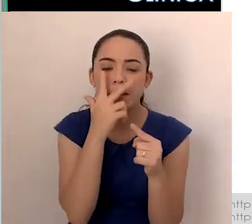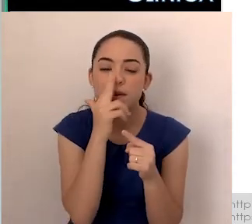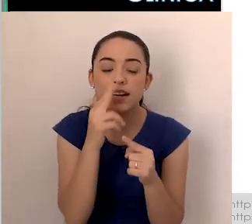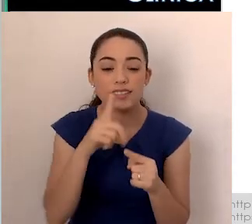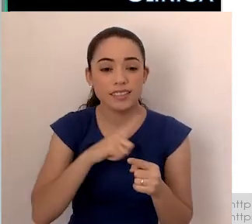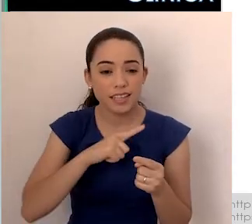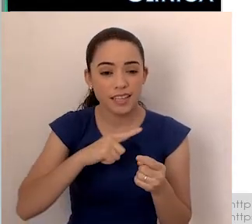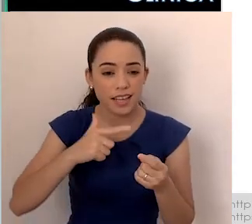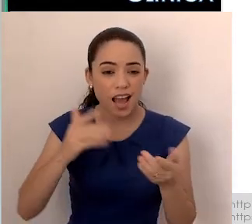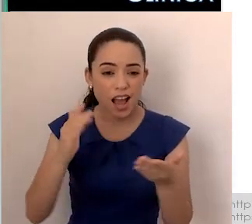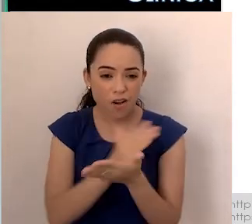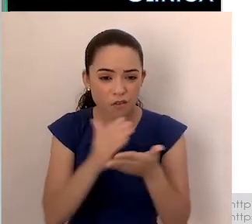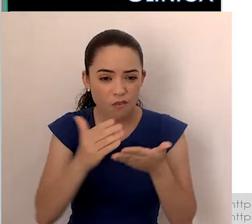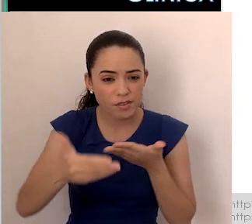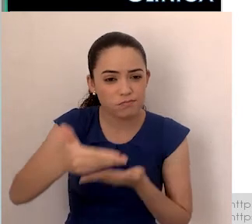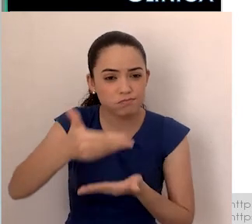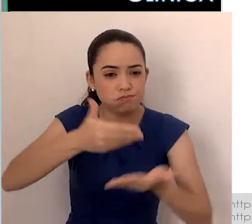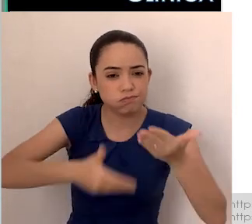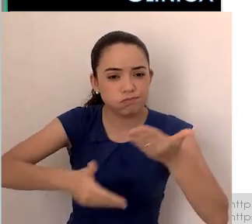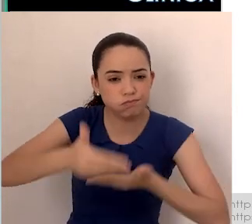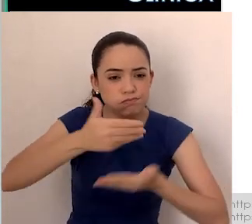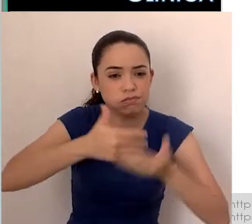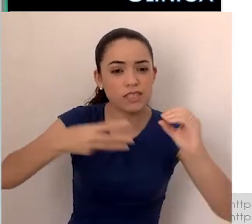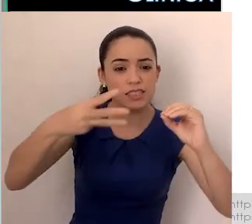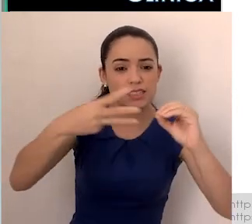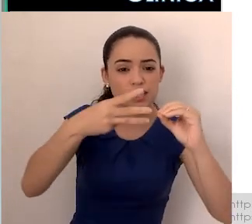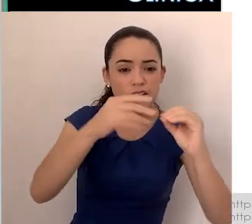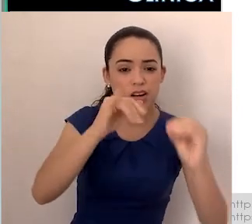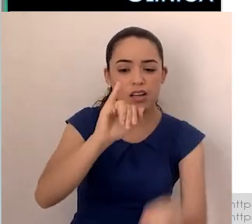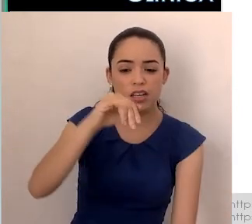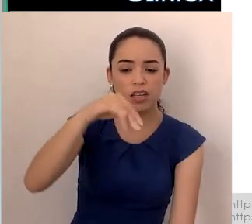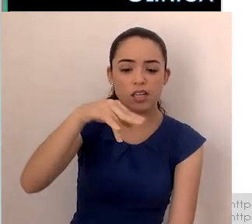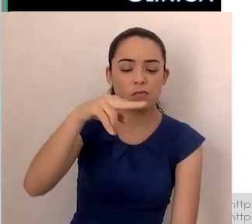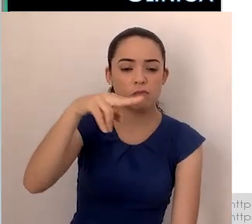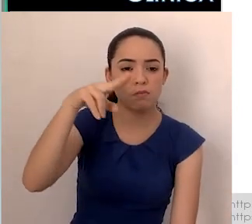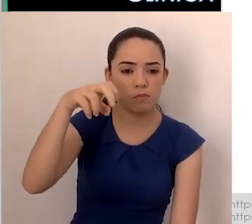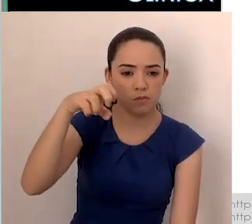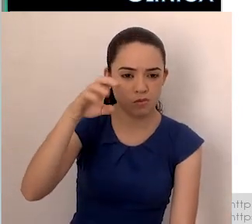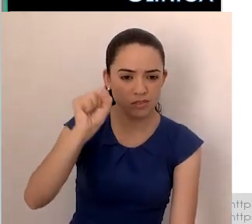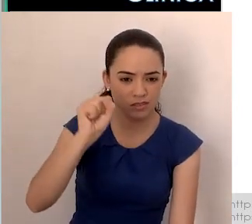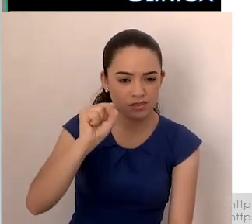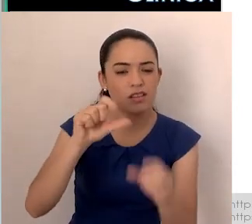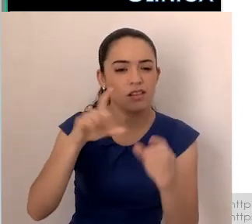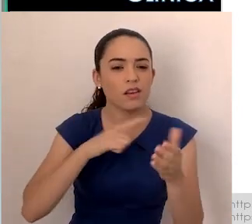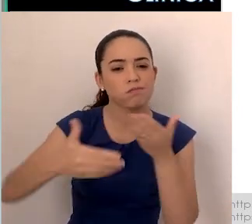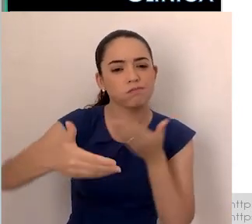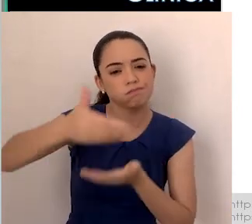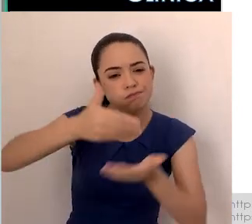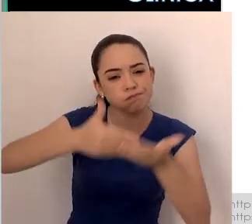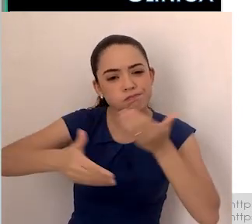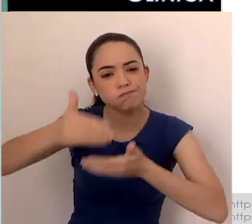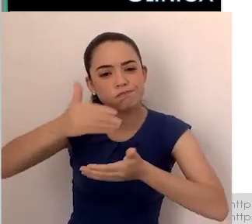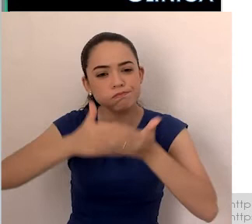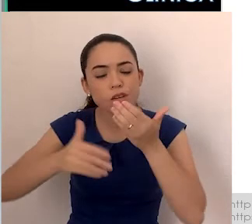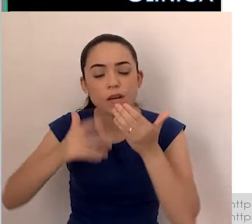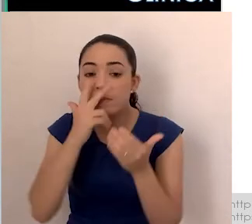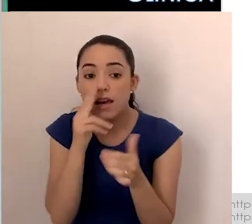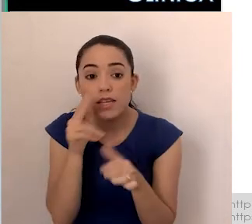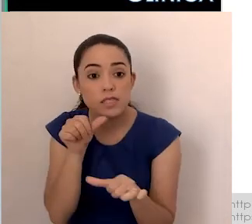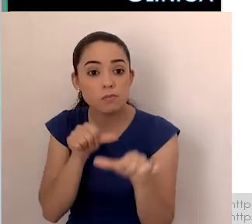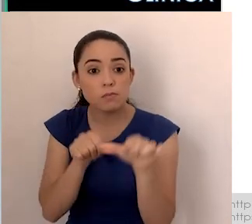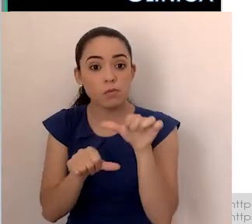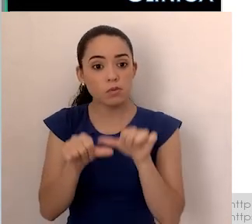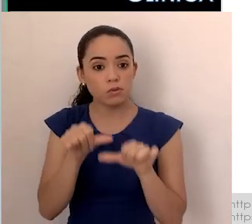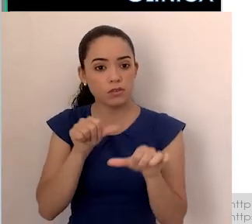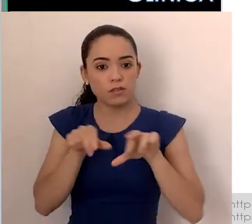é caracterizado como um estado crônico de baixa inflamação. A interação entre os adipócitos e as células imunes